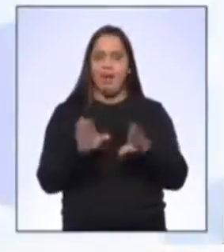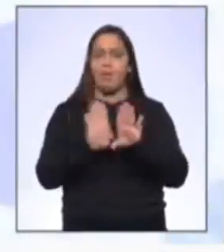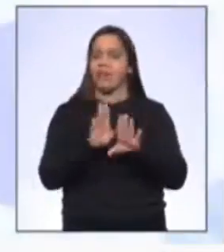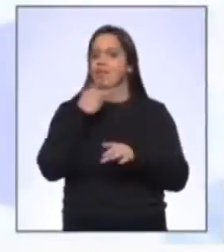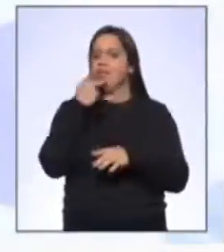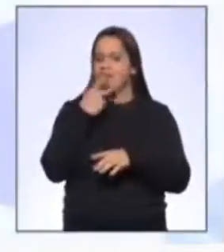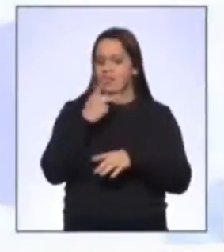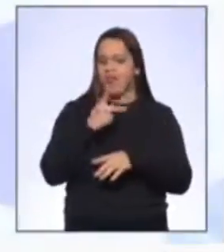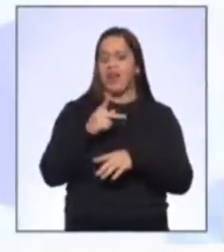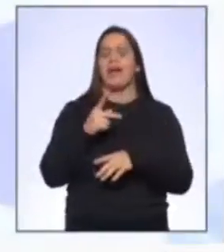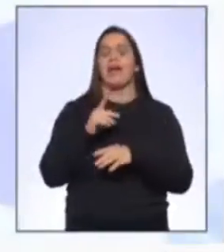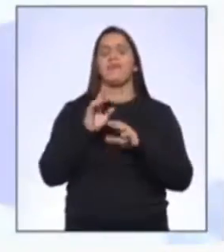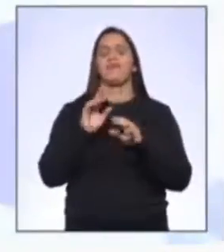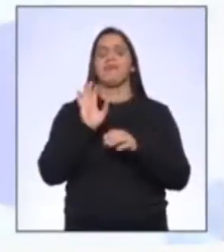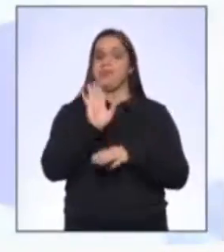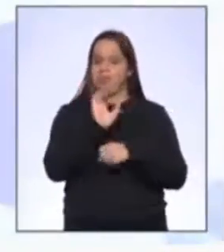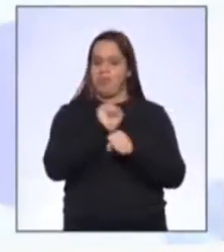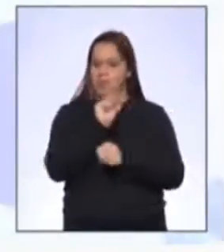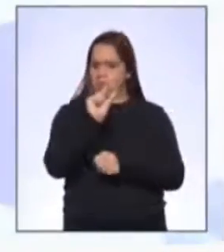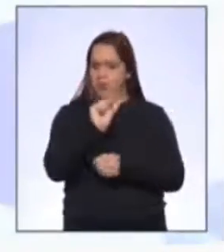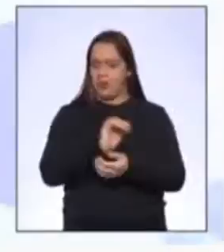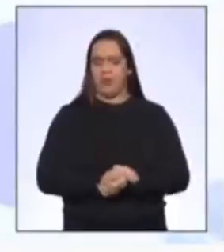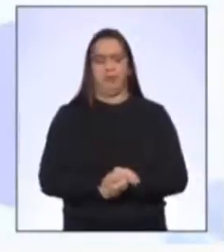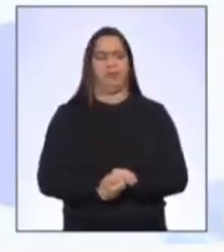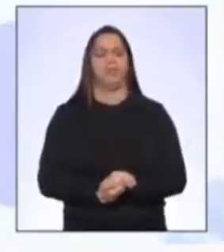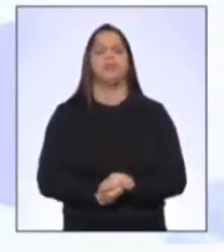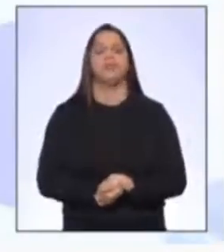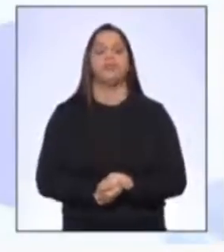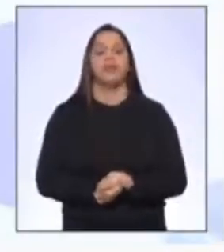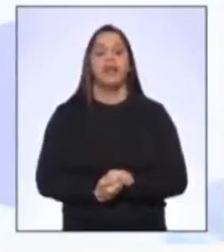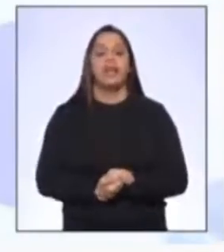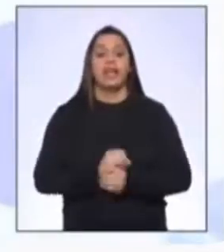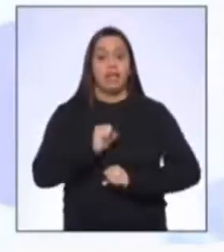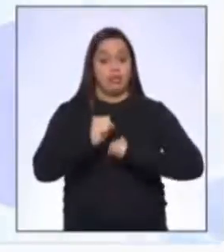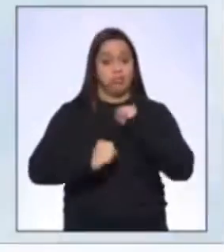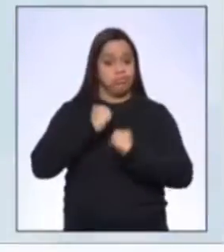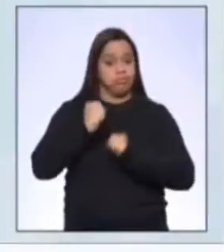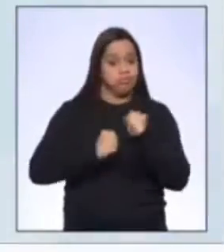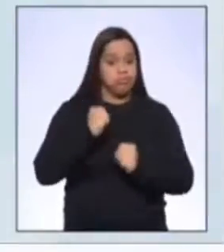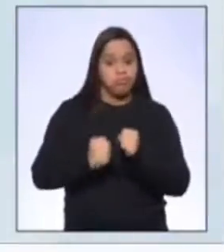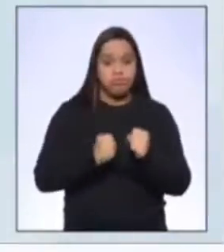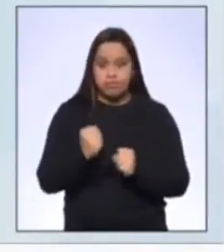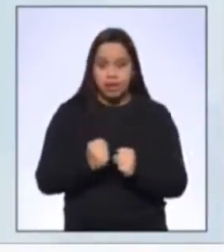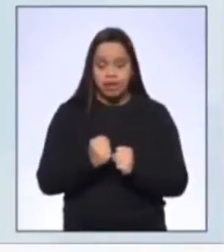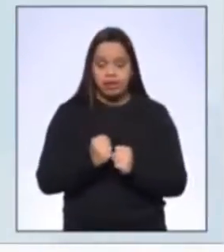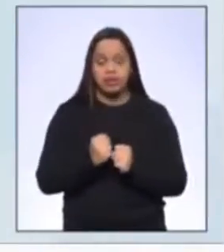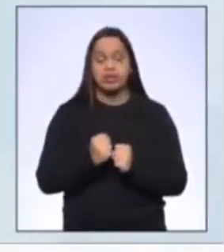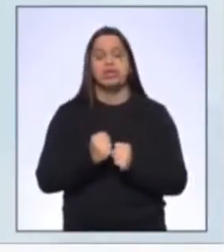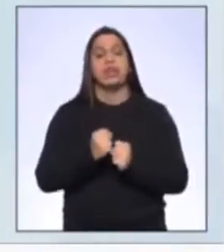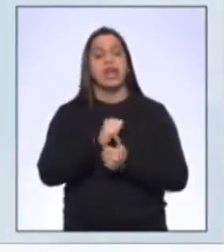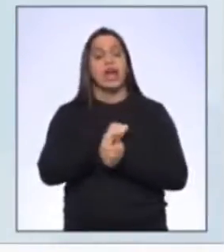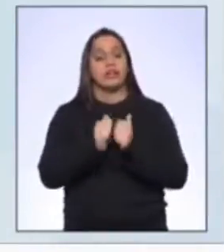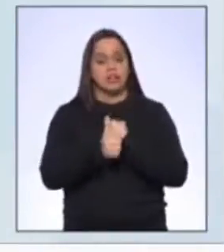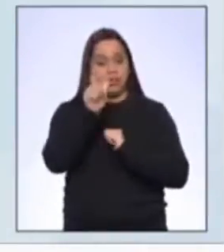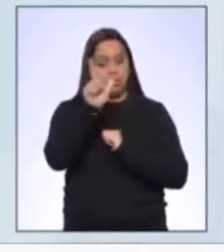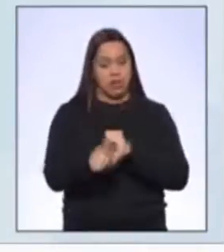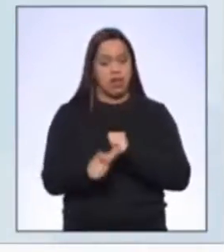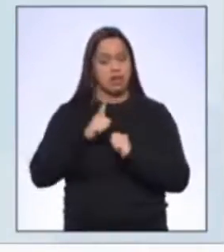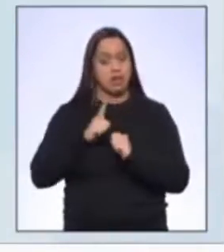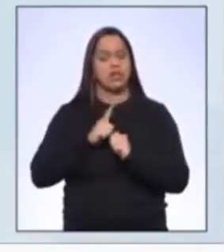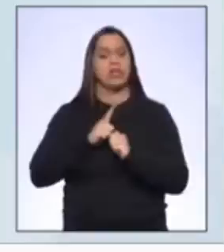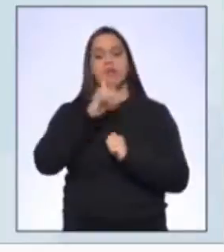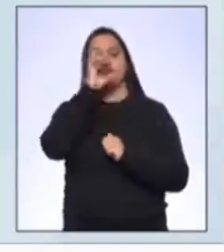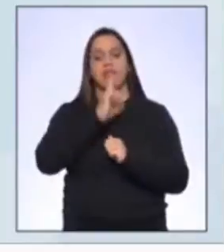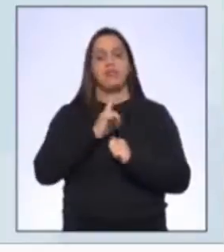sobre ele em especial daqui a pouco e nas corridas os atletas com grau maior de deficiência física